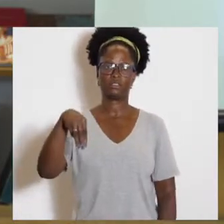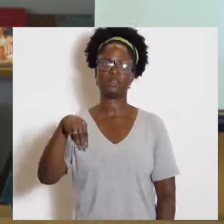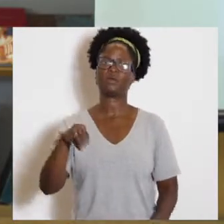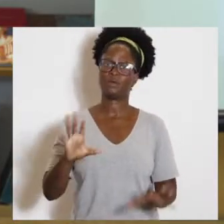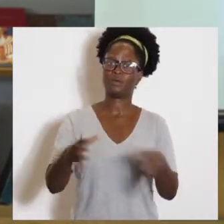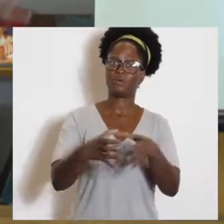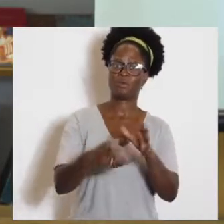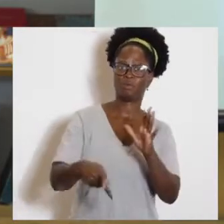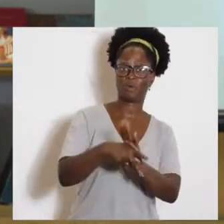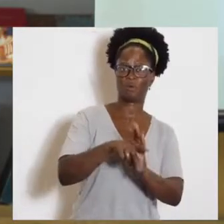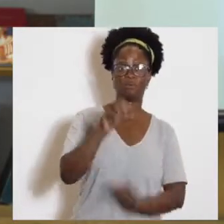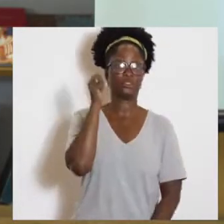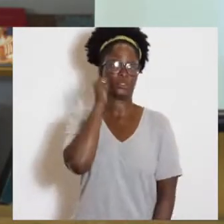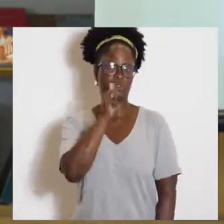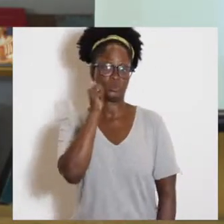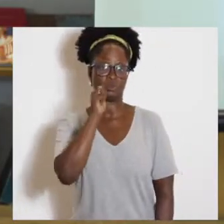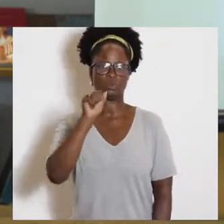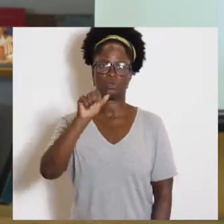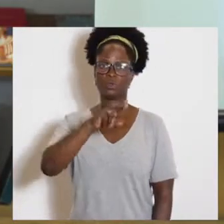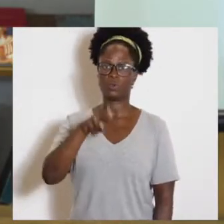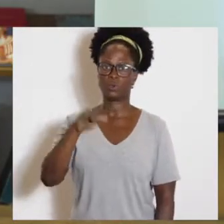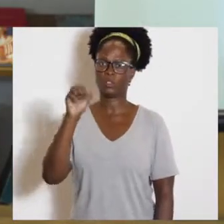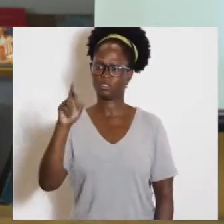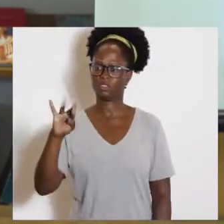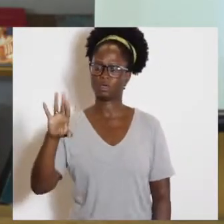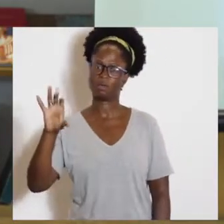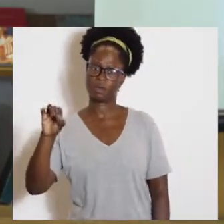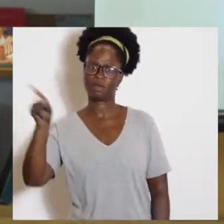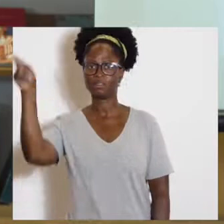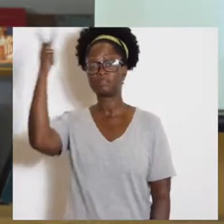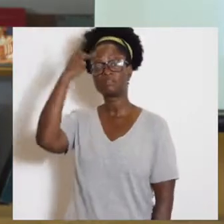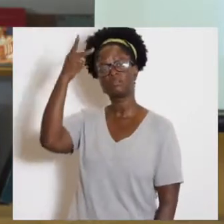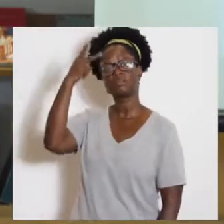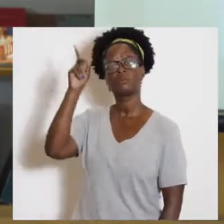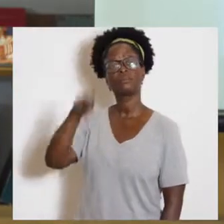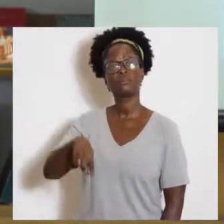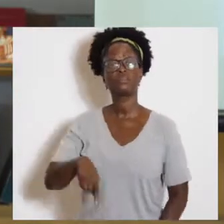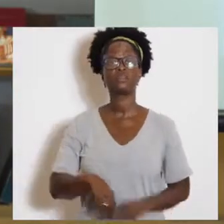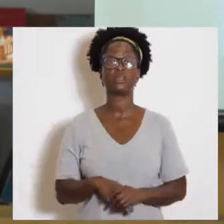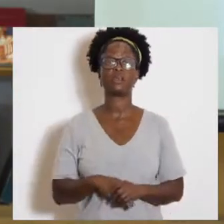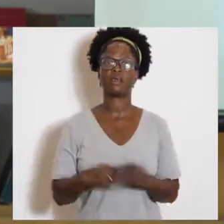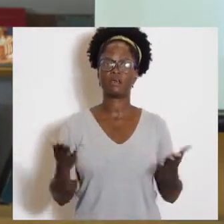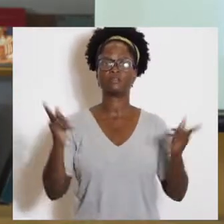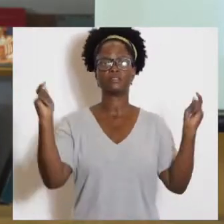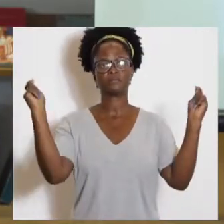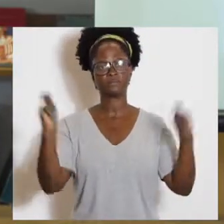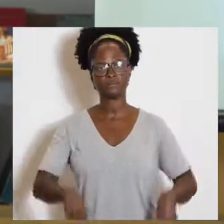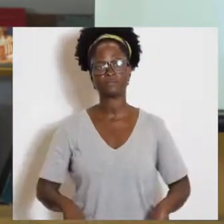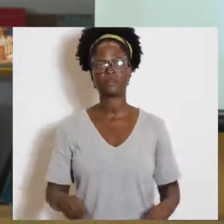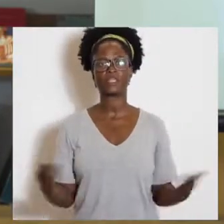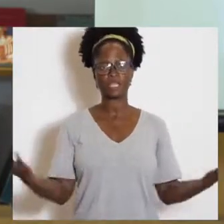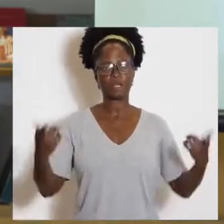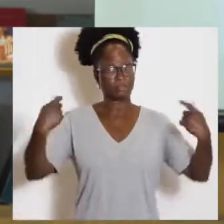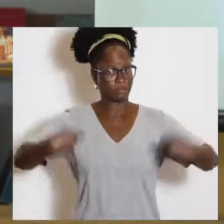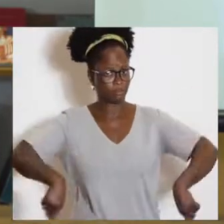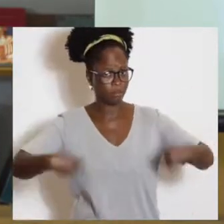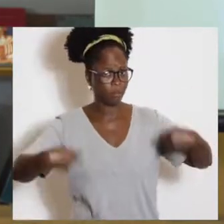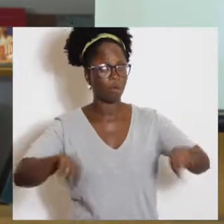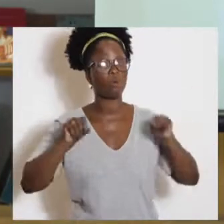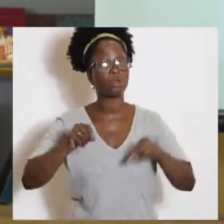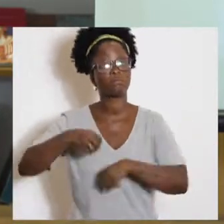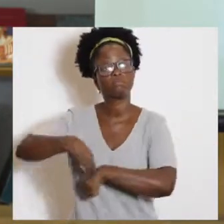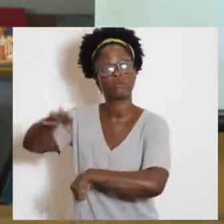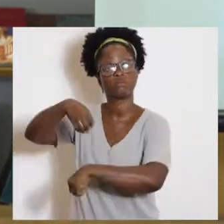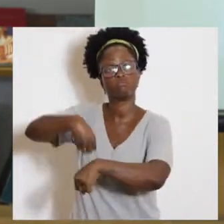fundamentalmente está foi criado por luís ribeiro em são paulo que é a possibilidade quase que a necessidade de